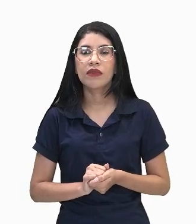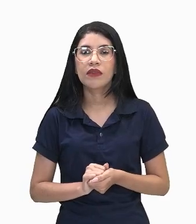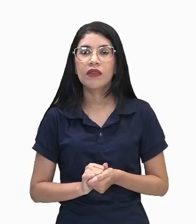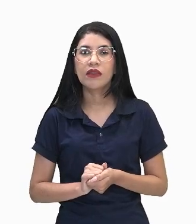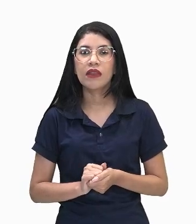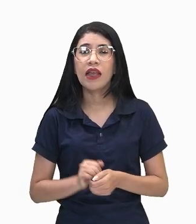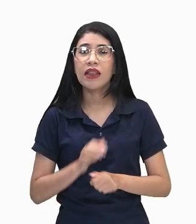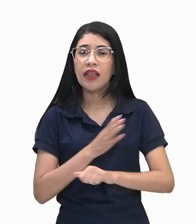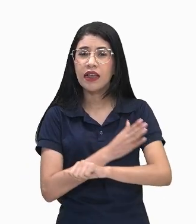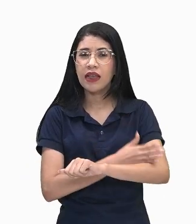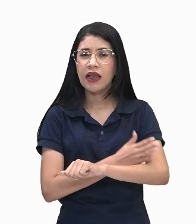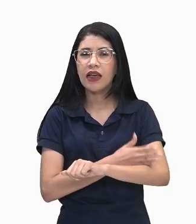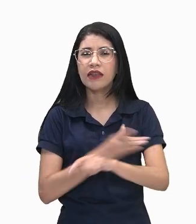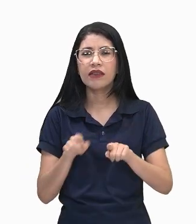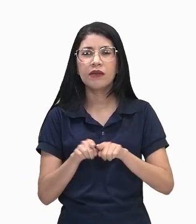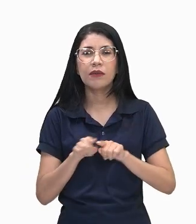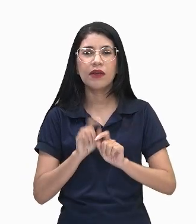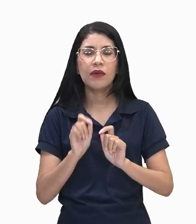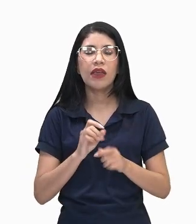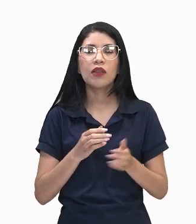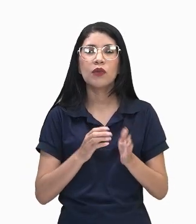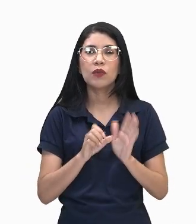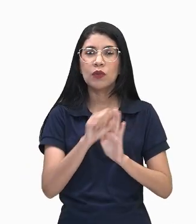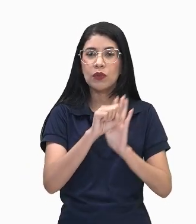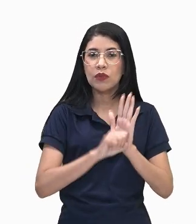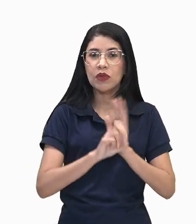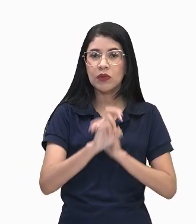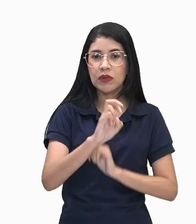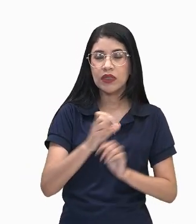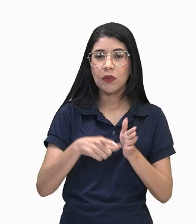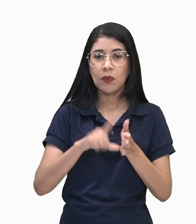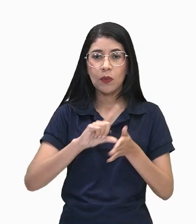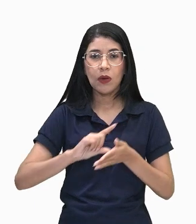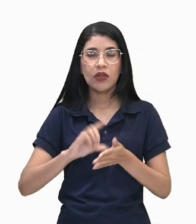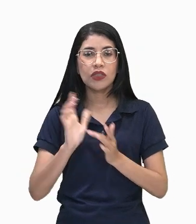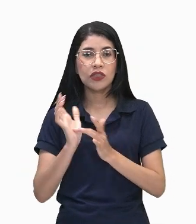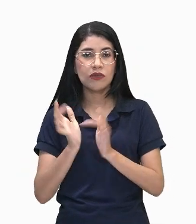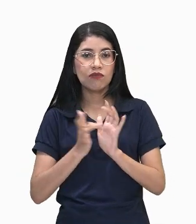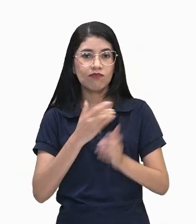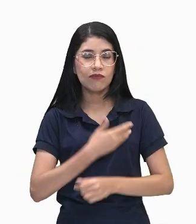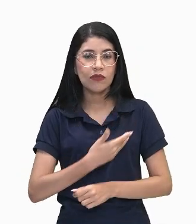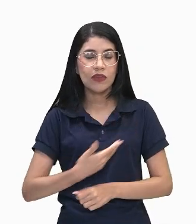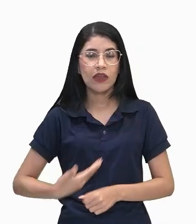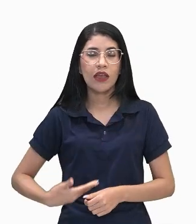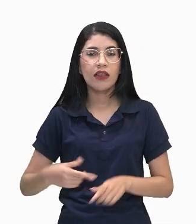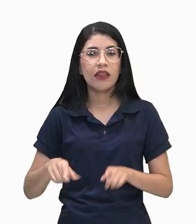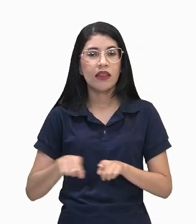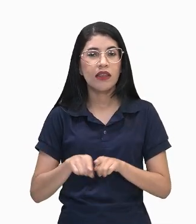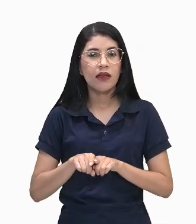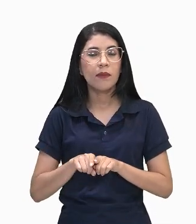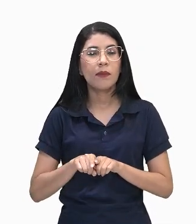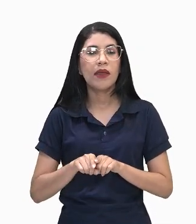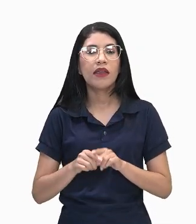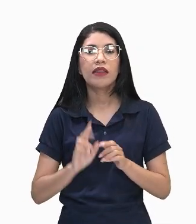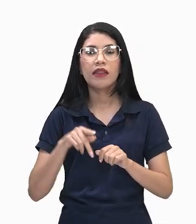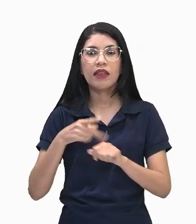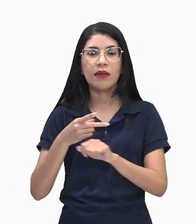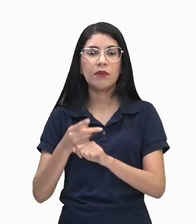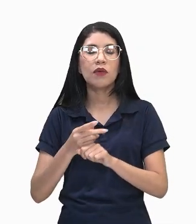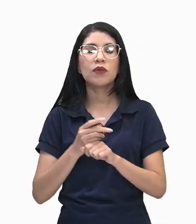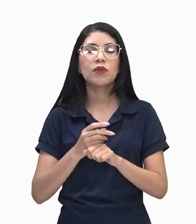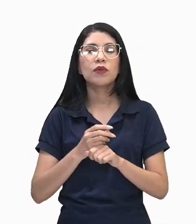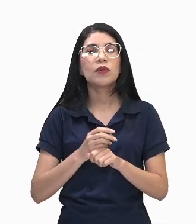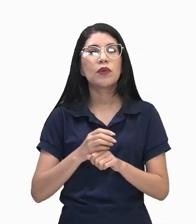antiguidade, que começou no século V antes do nascimento de Jesus Cristo, até o século V depois do nascimento